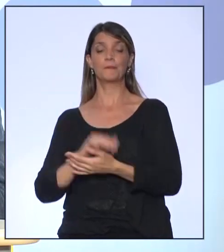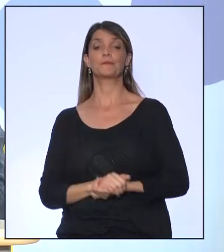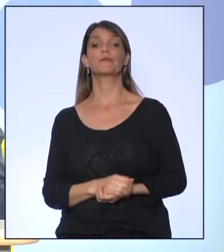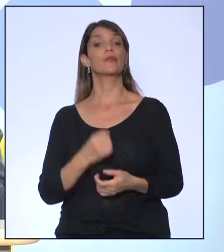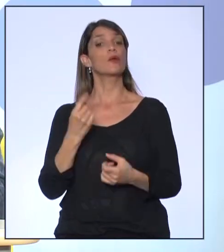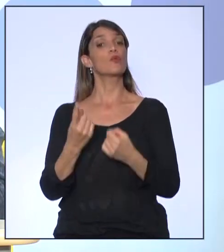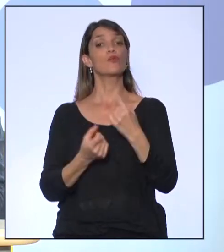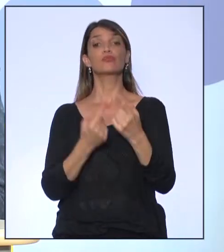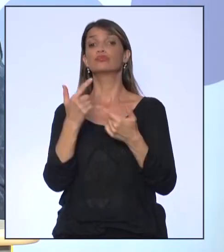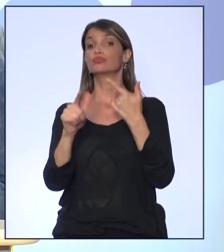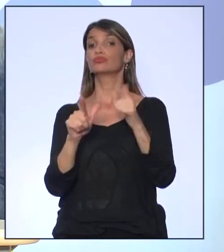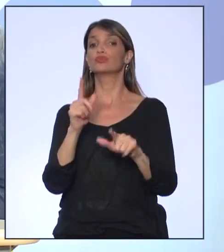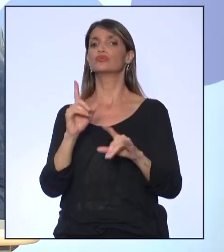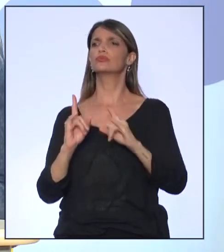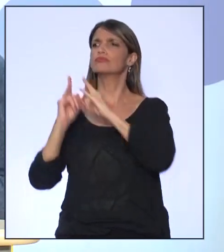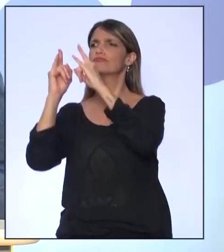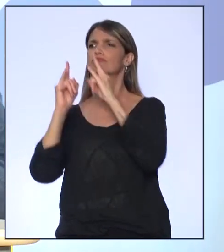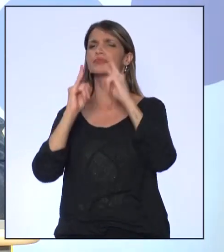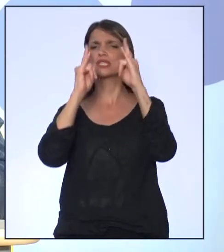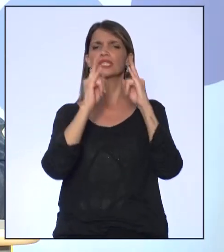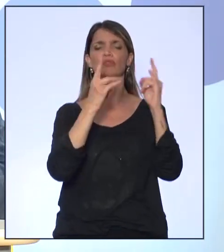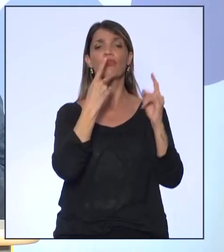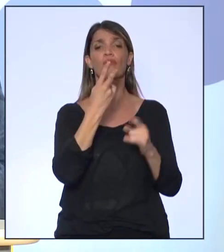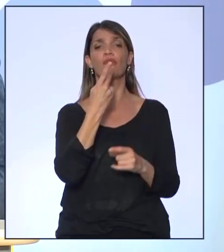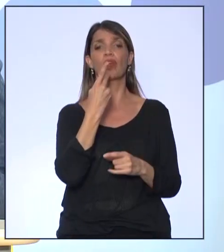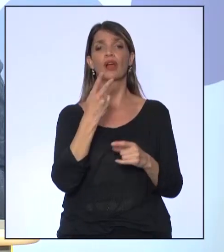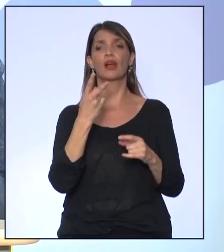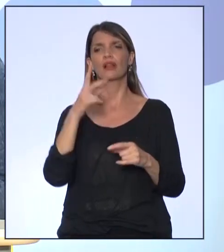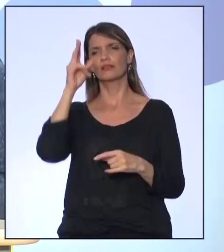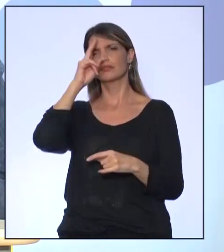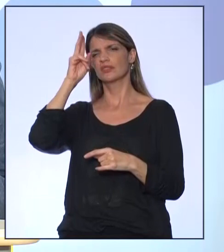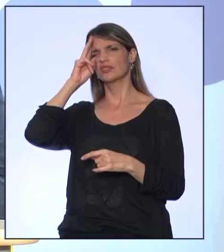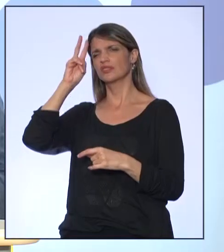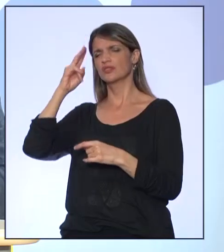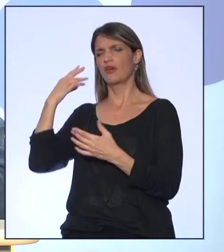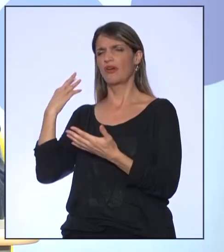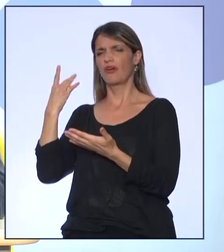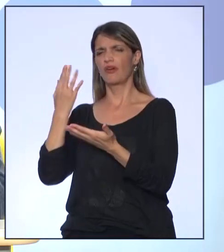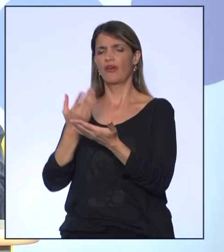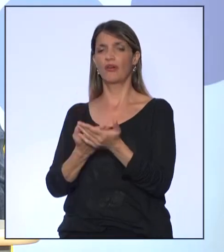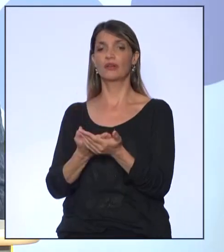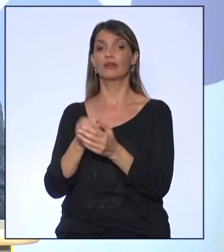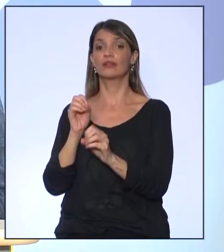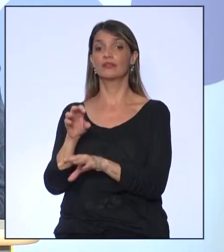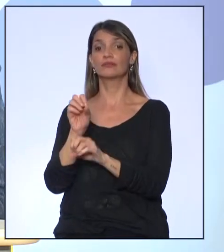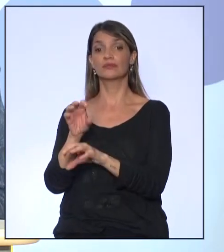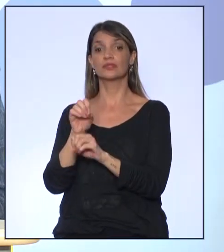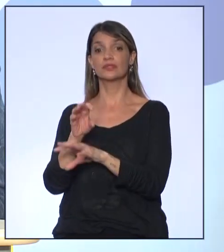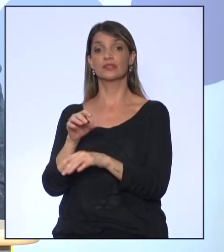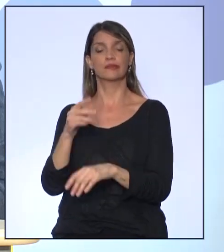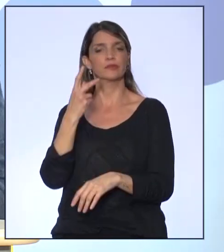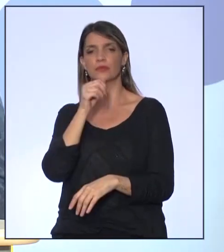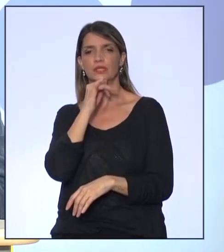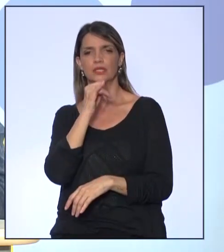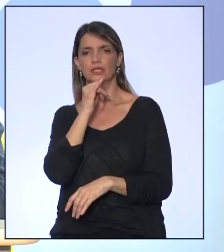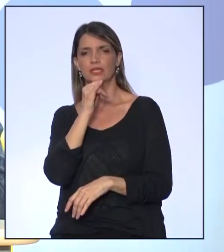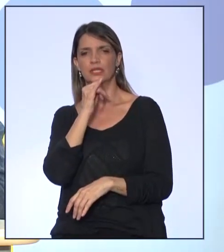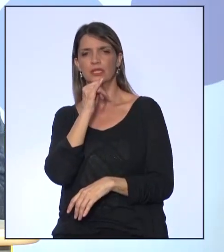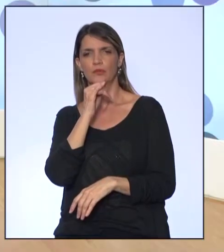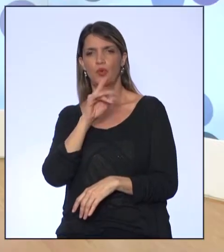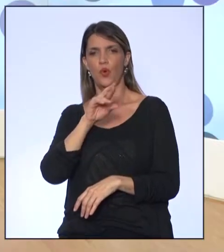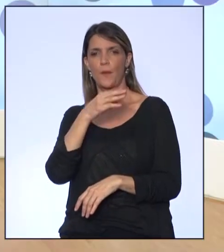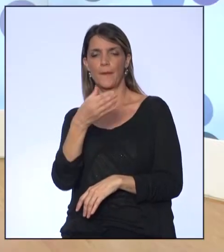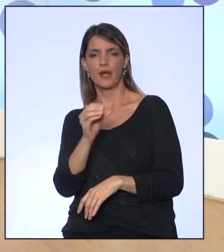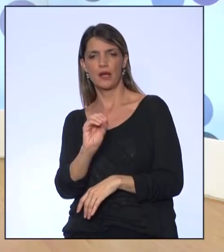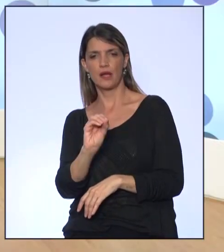alguns outros prédios também, né, que contam a história da educação, né, dentro de São Paulo, né? Como, por exemplo, o Grupo Escolar Romão